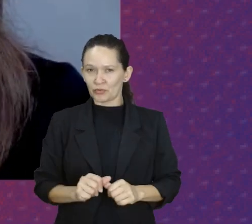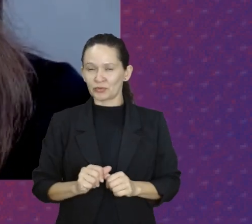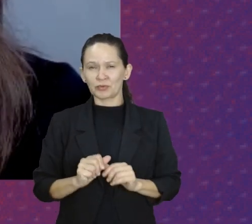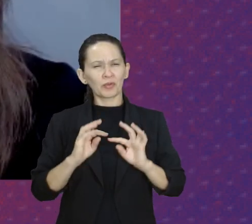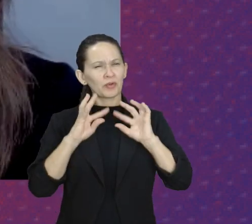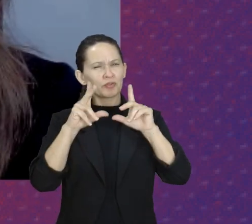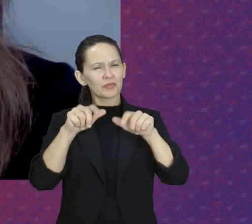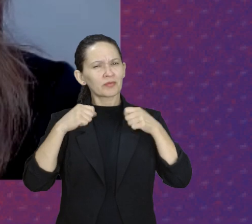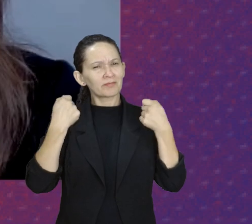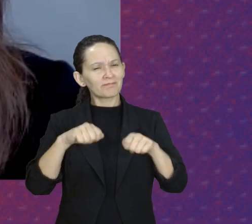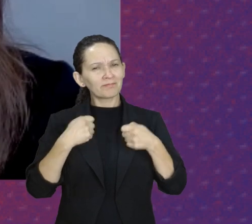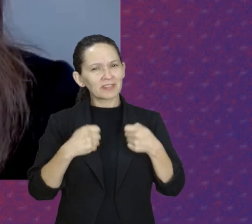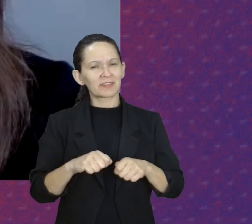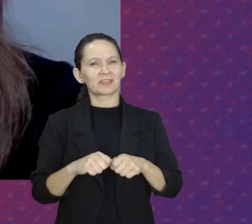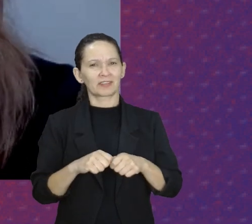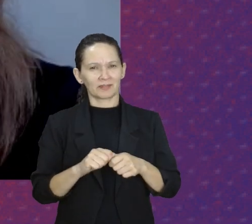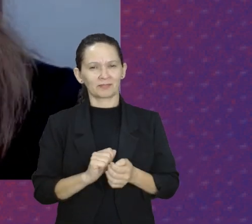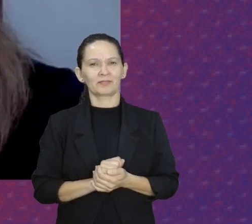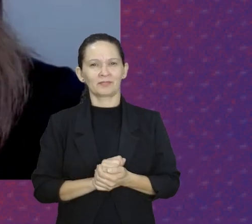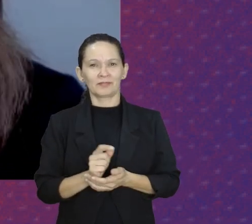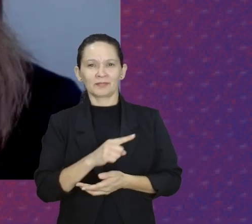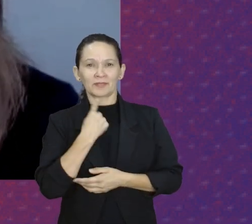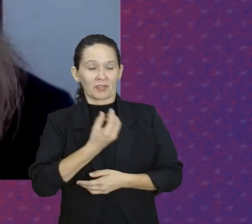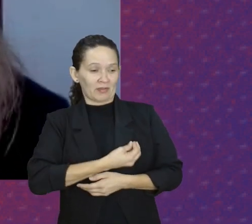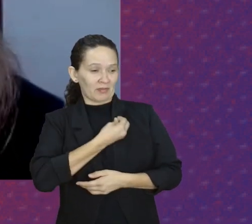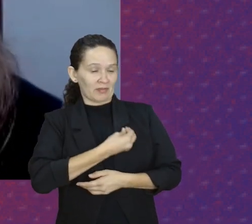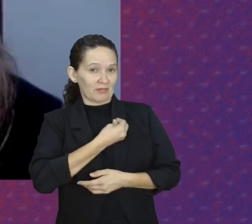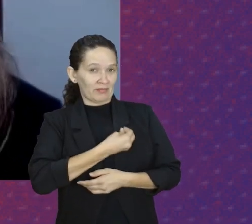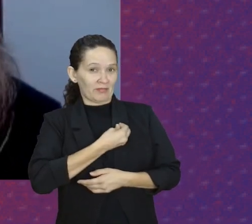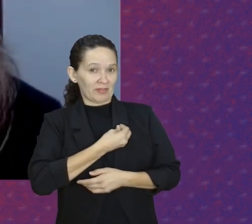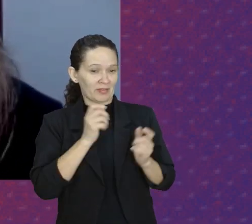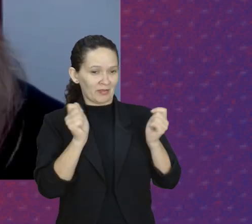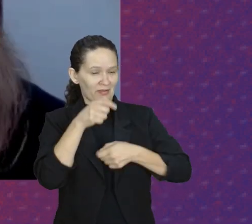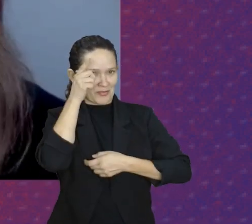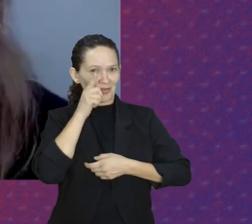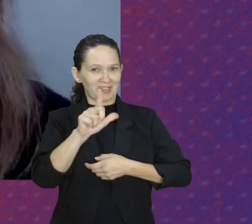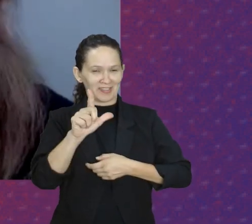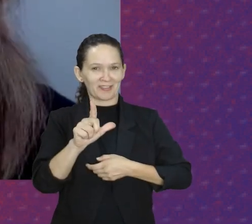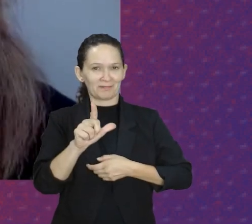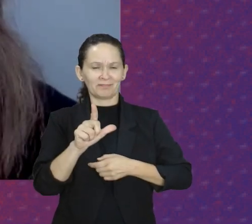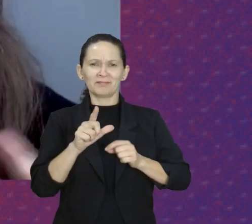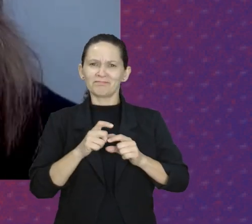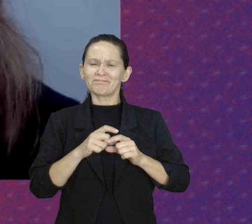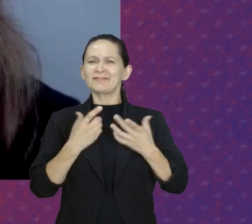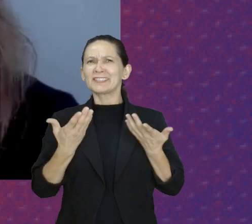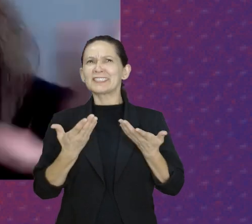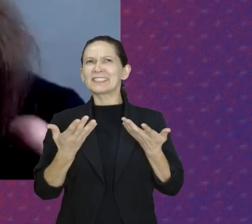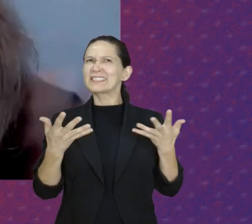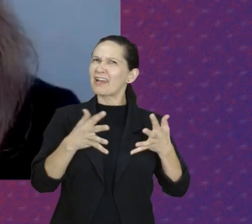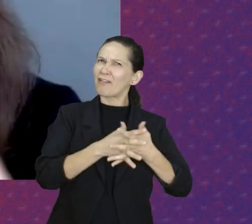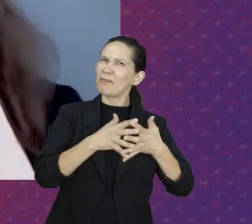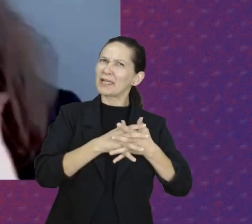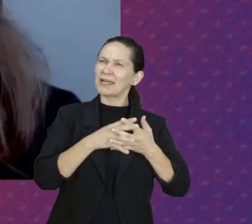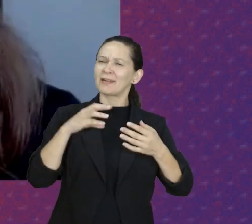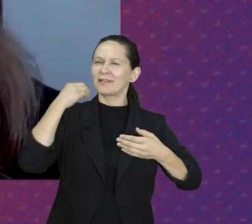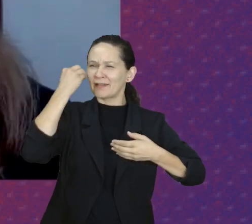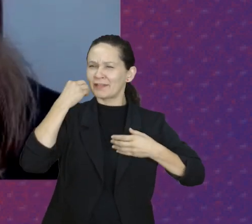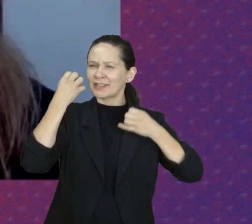que é necessário para que a vida seja possível. Isso pode ser muito amplo, né? Então, vou